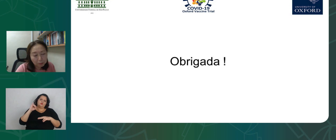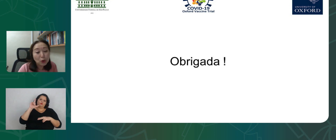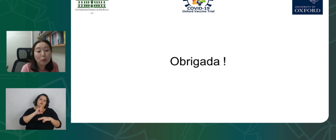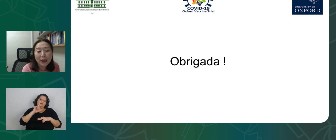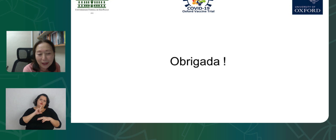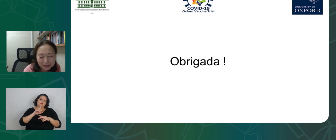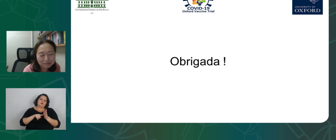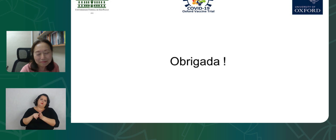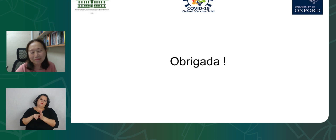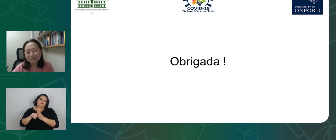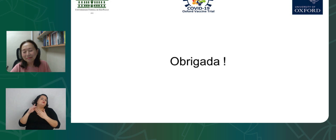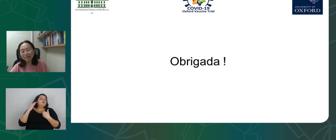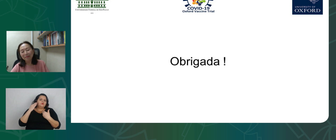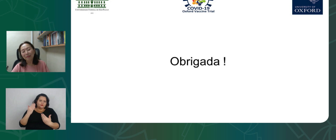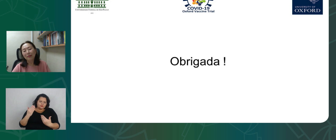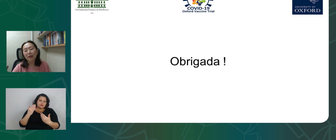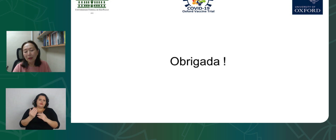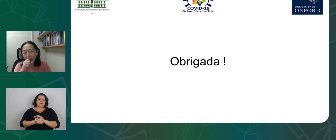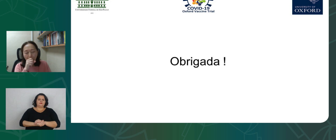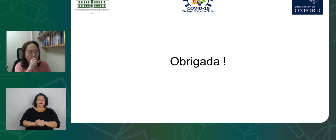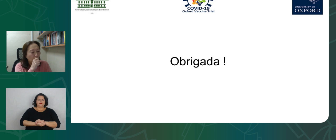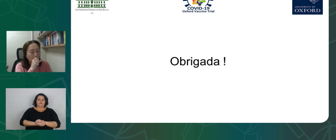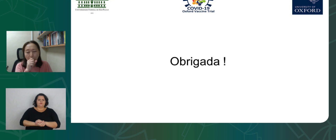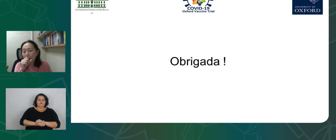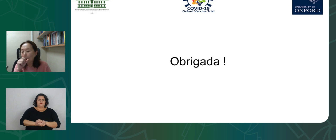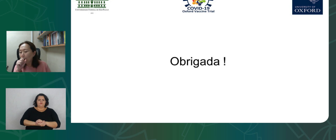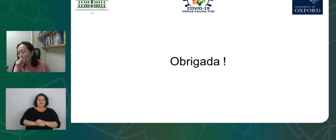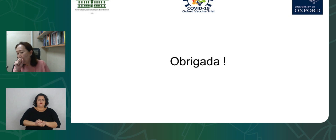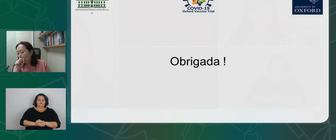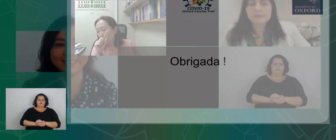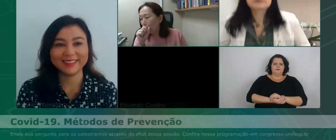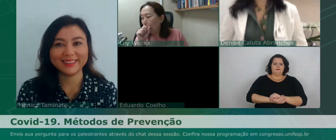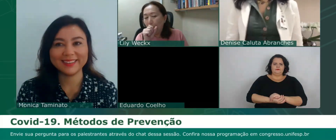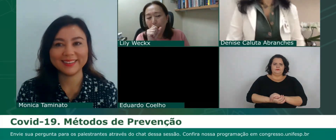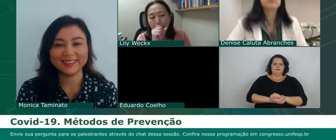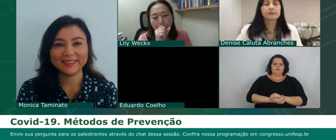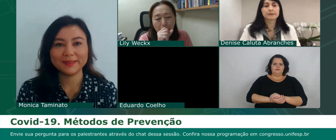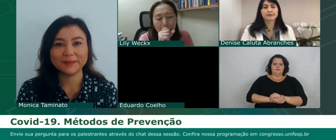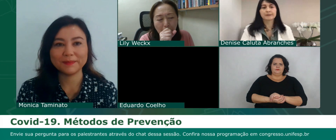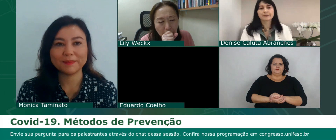Muito obrigada.